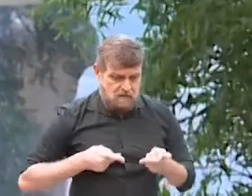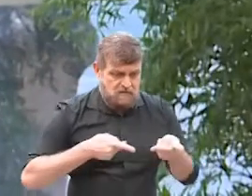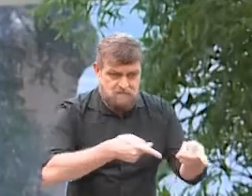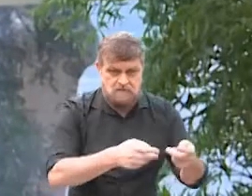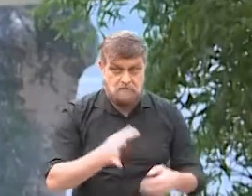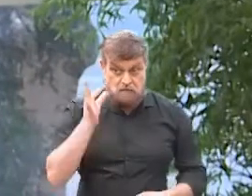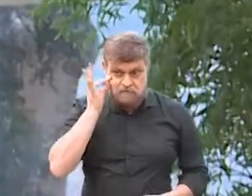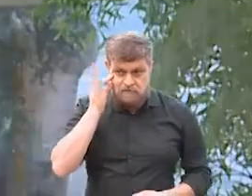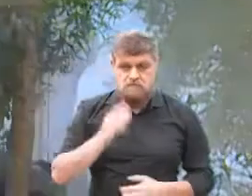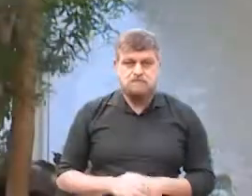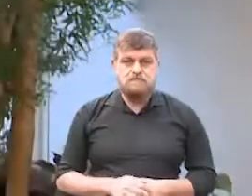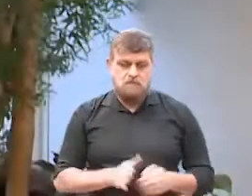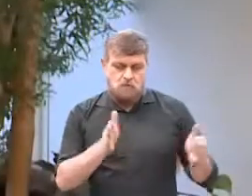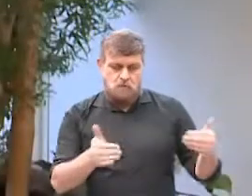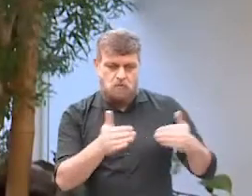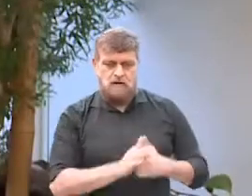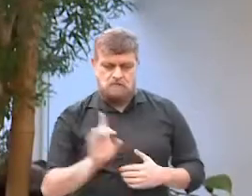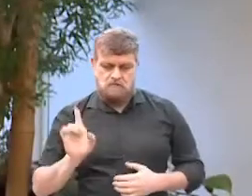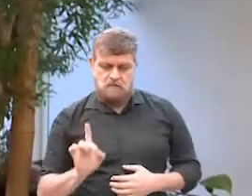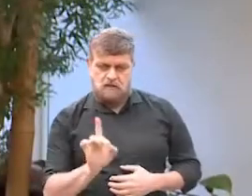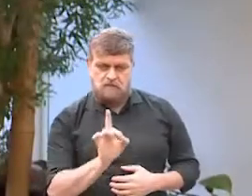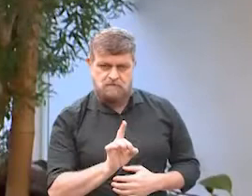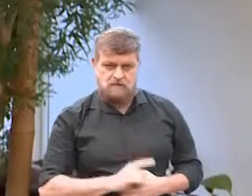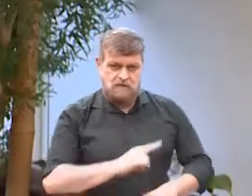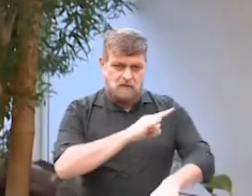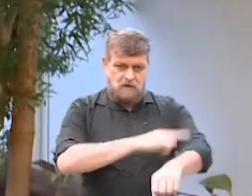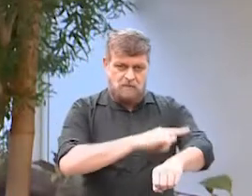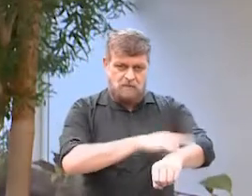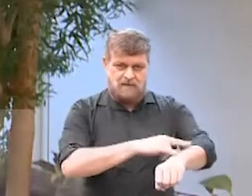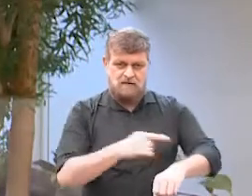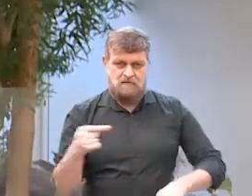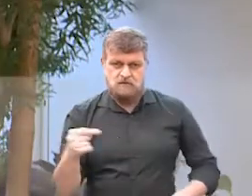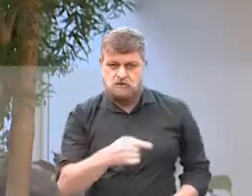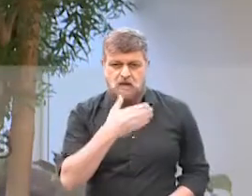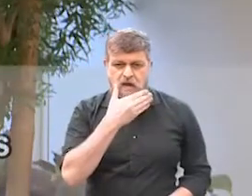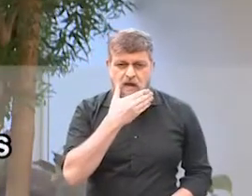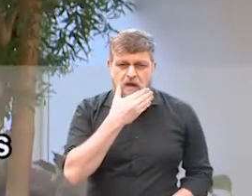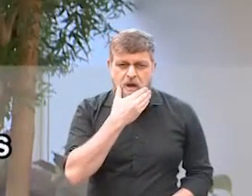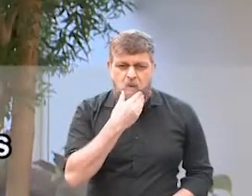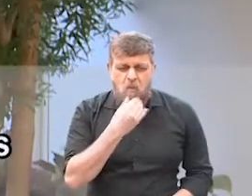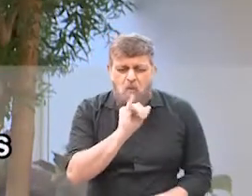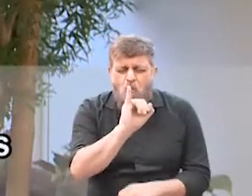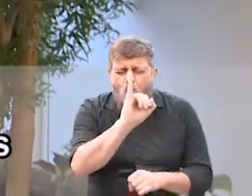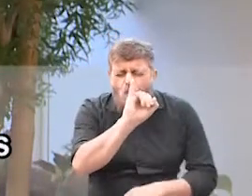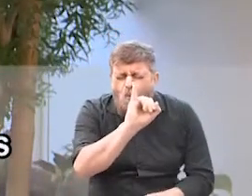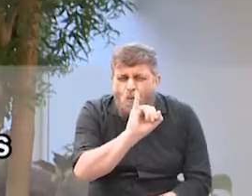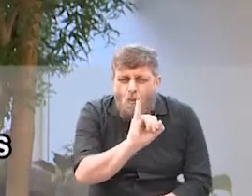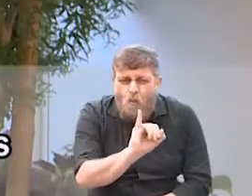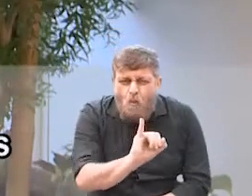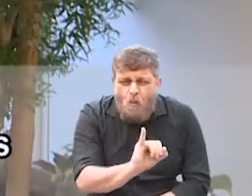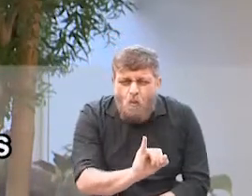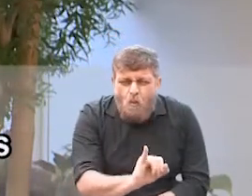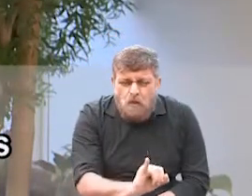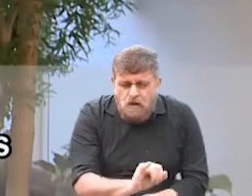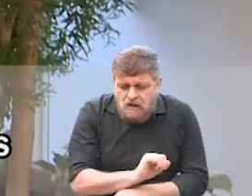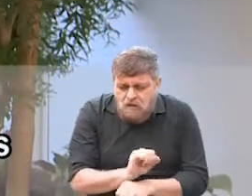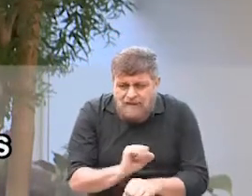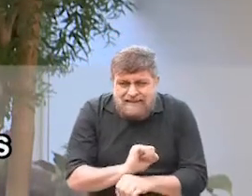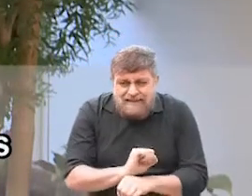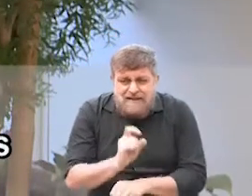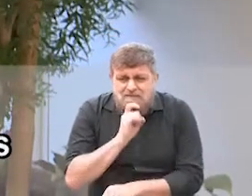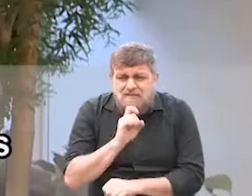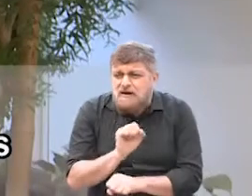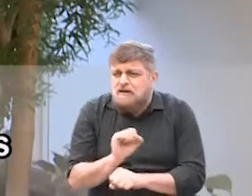algumas visitas. Saindo daquele quarto, na porta de um banheiro, um idoso magro, bem magro assim, ó.